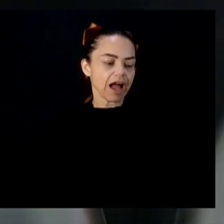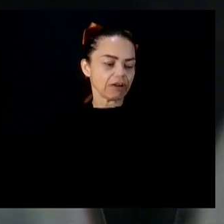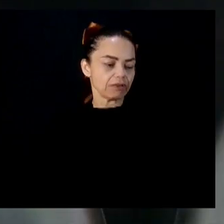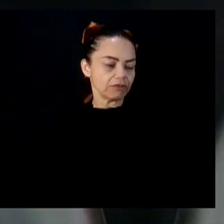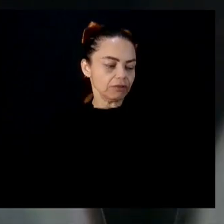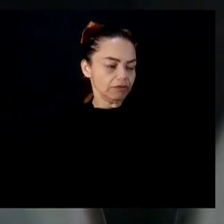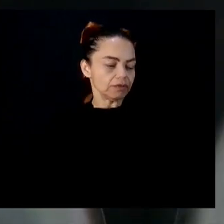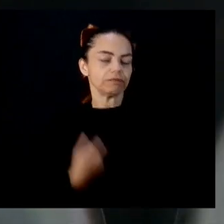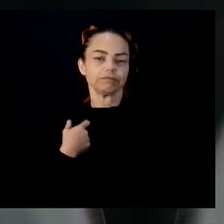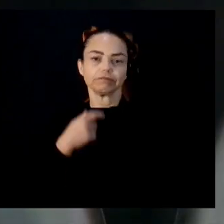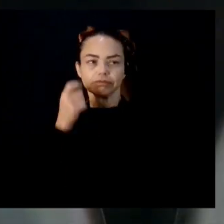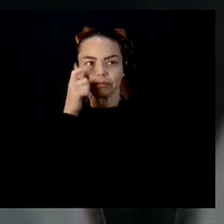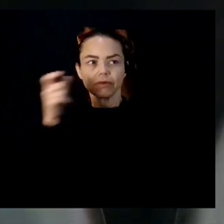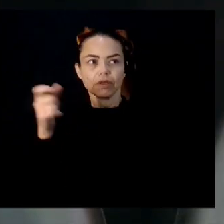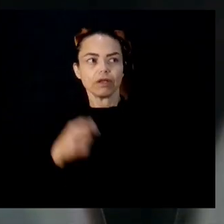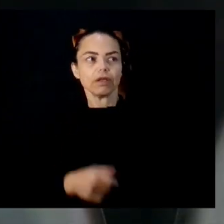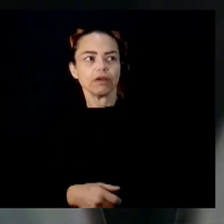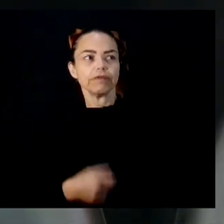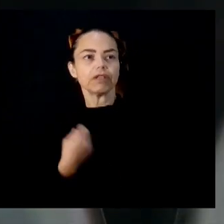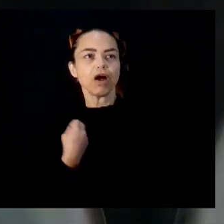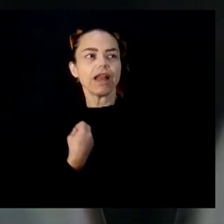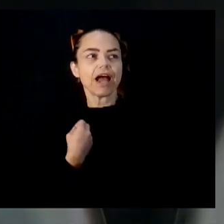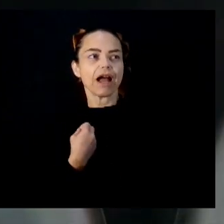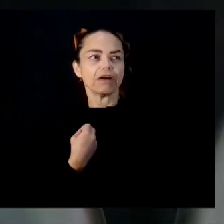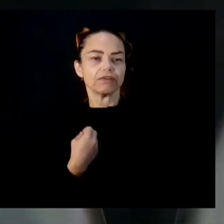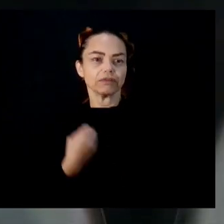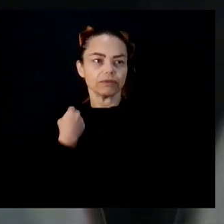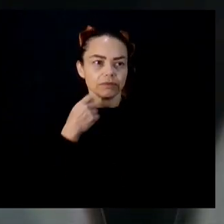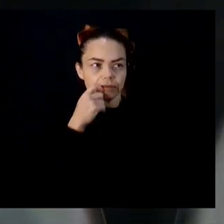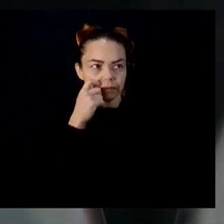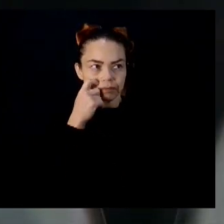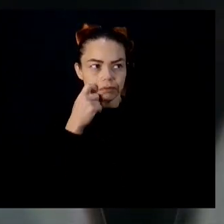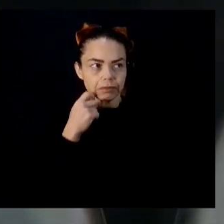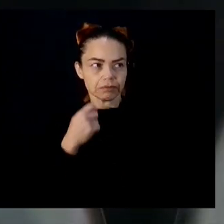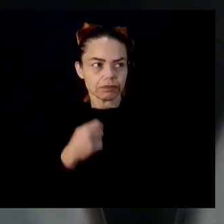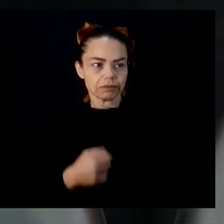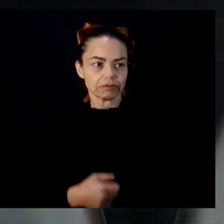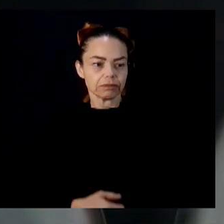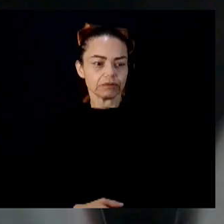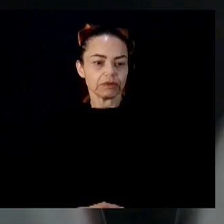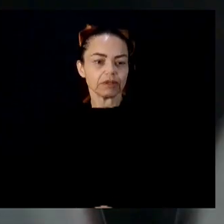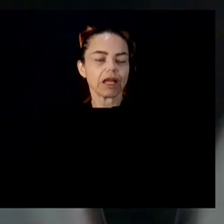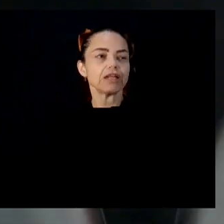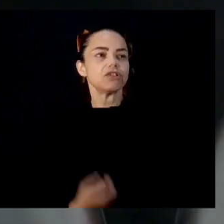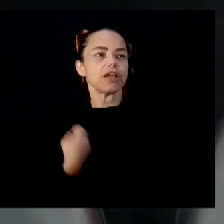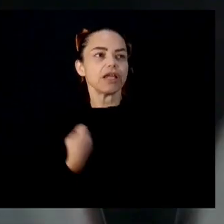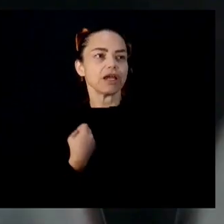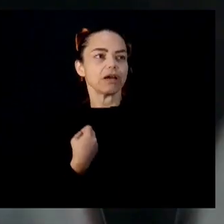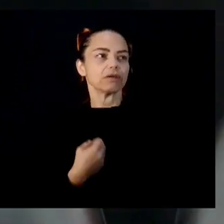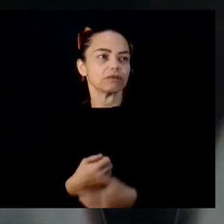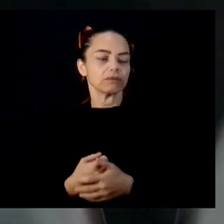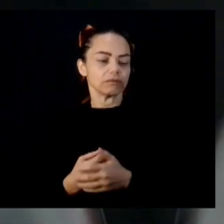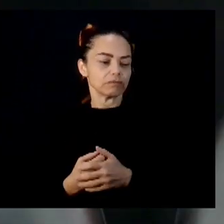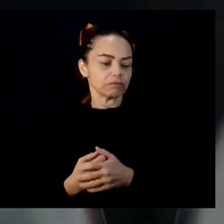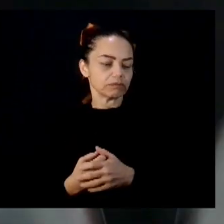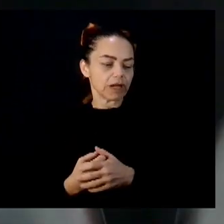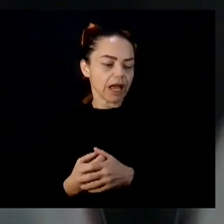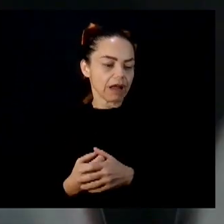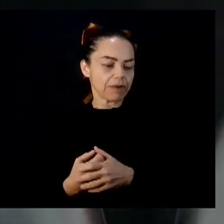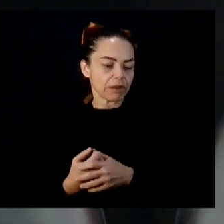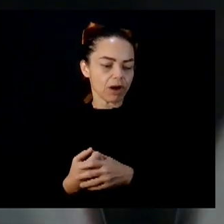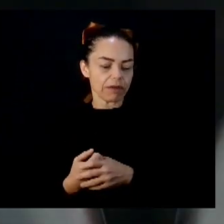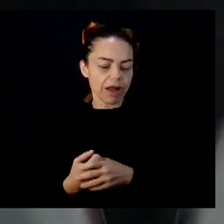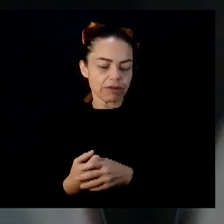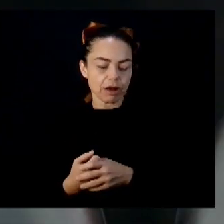interessa, continua se interessando pelo outro e continua se interessando pelo novo do outro. Acho que o ponto é esse, a